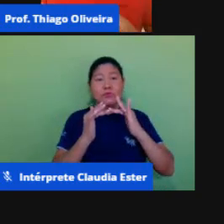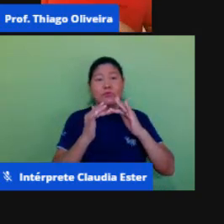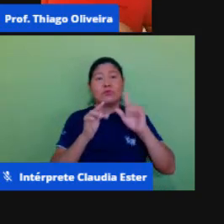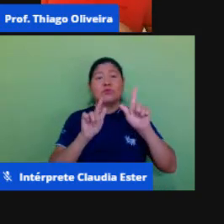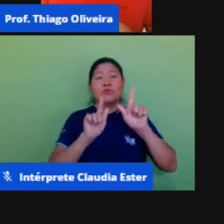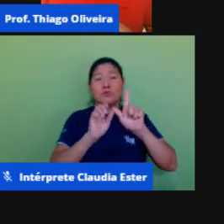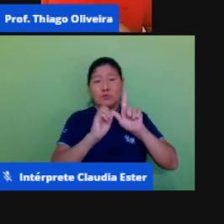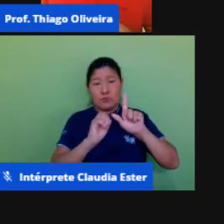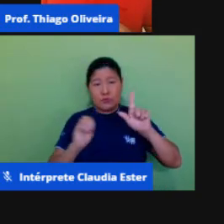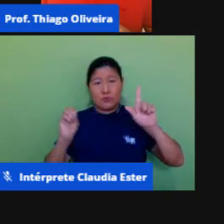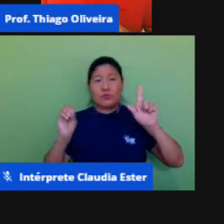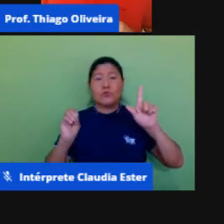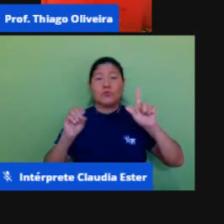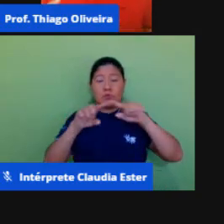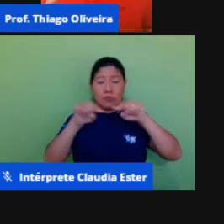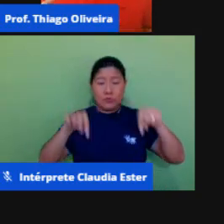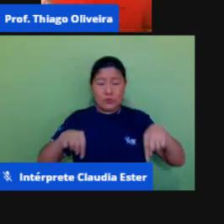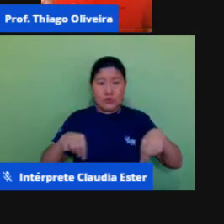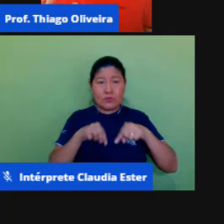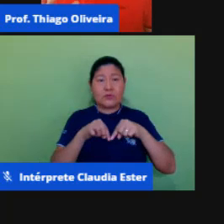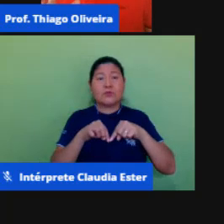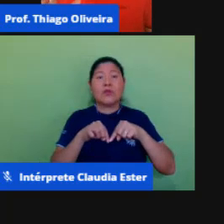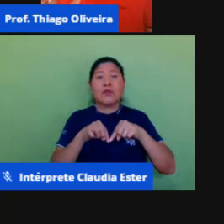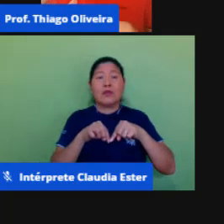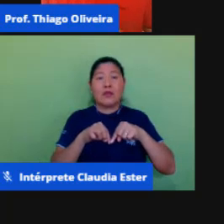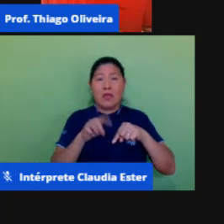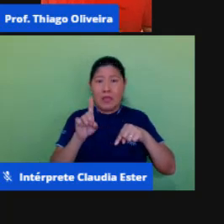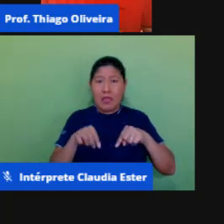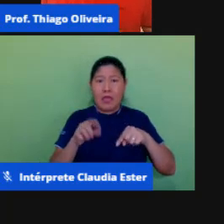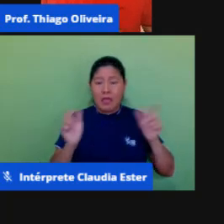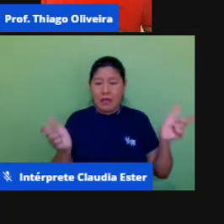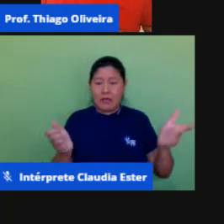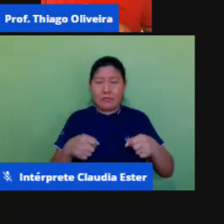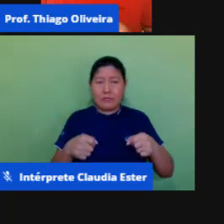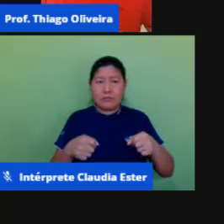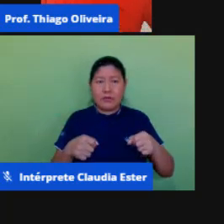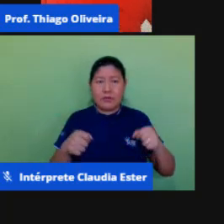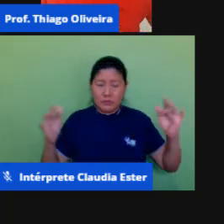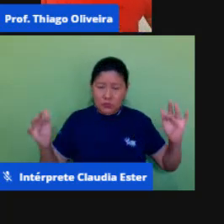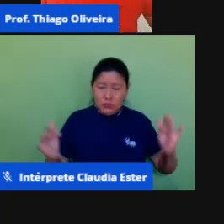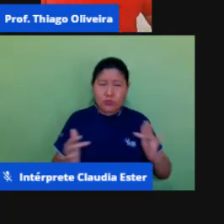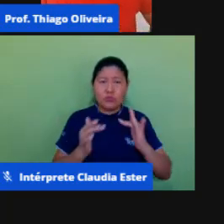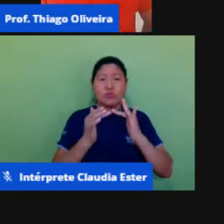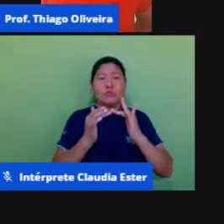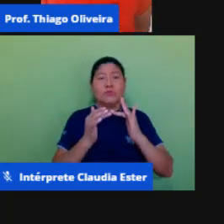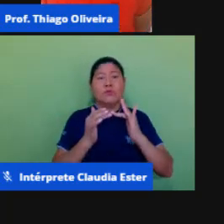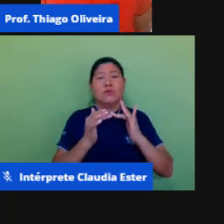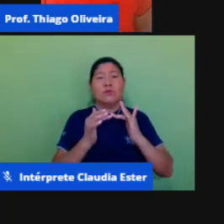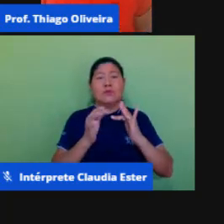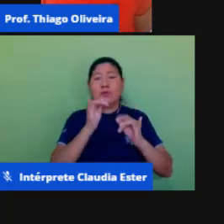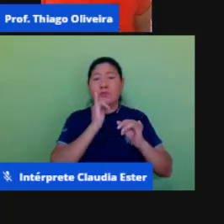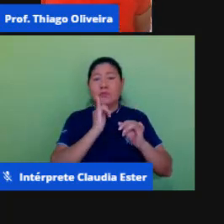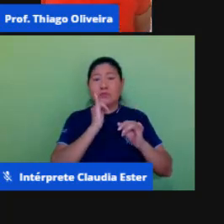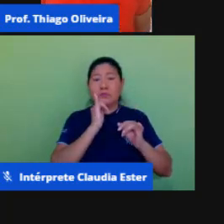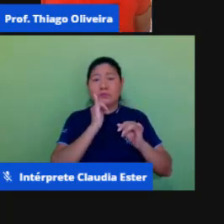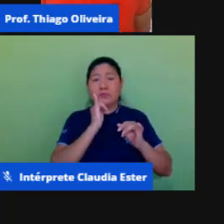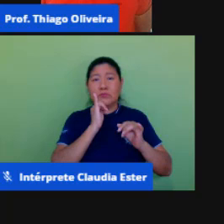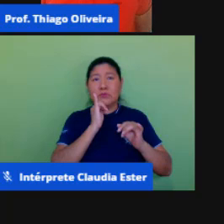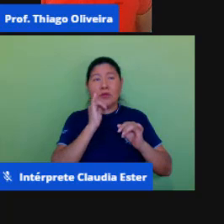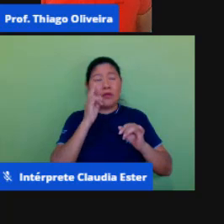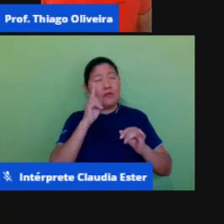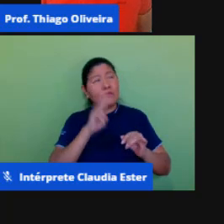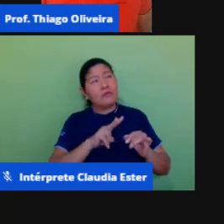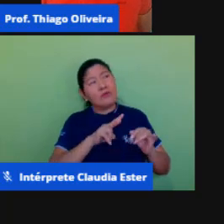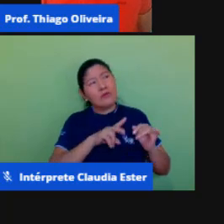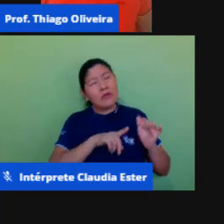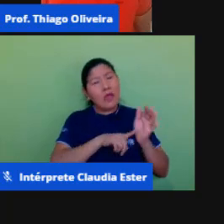é muito eficiente quanto a isso, né? Quanto a essa interface. Então, vale a pena dar uma olhada